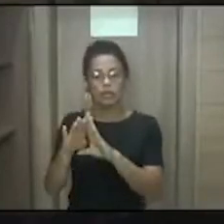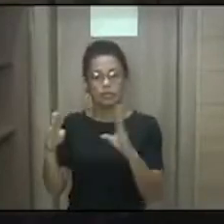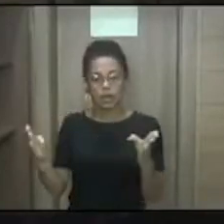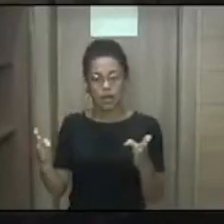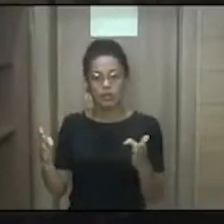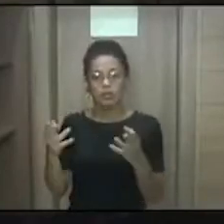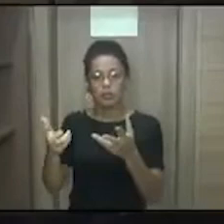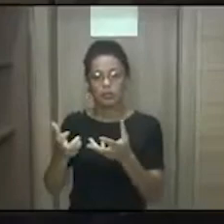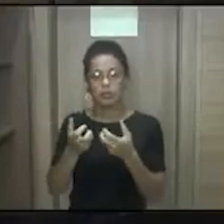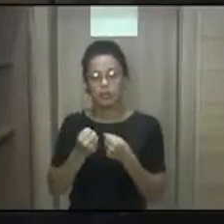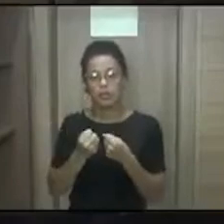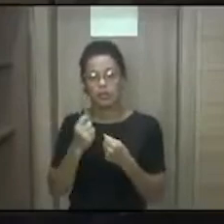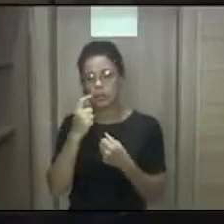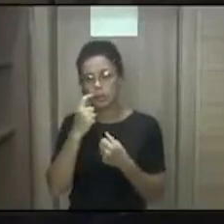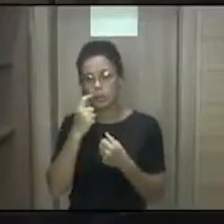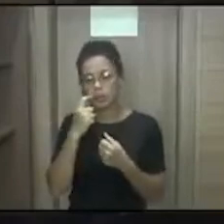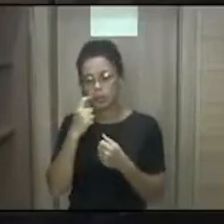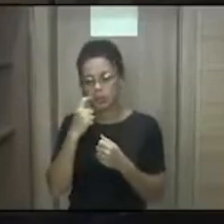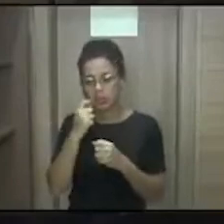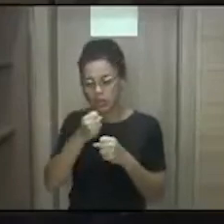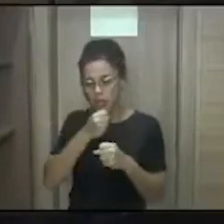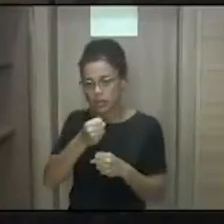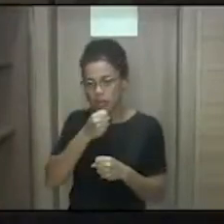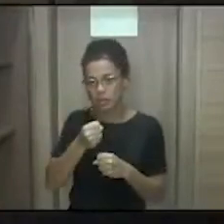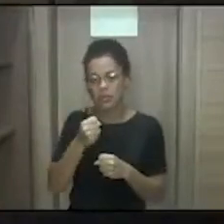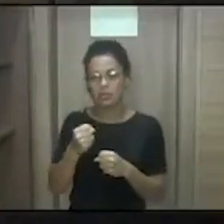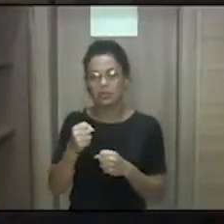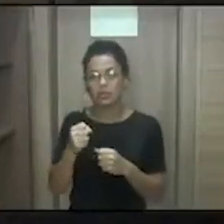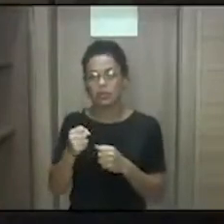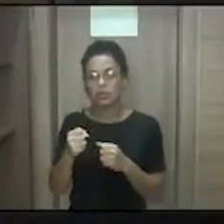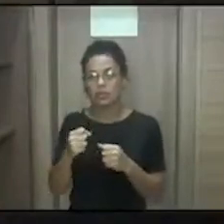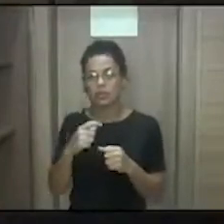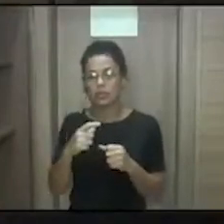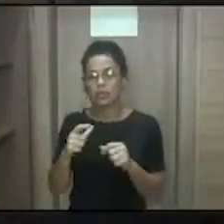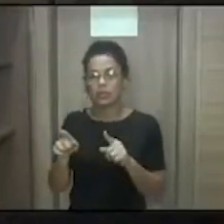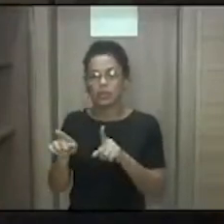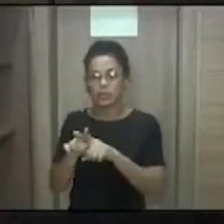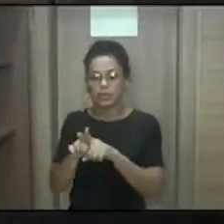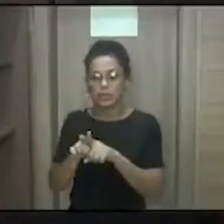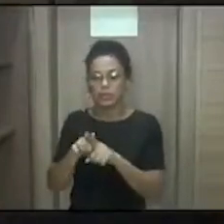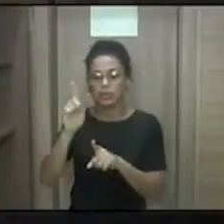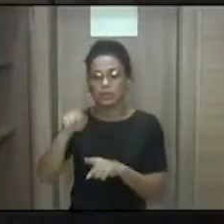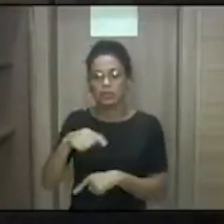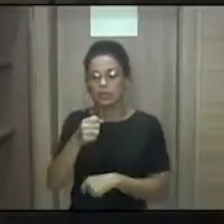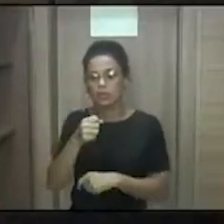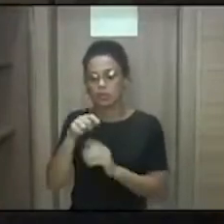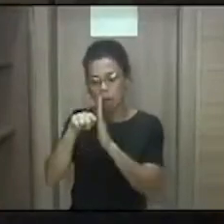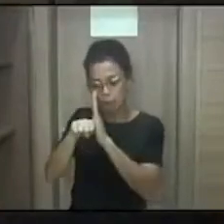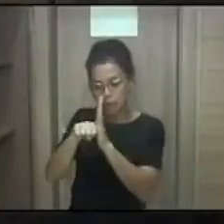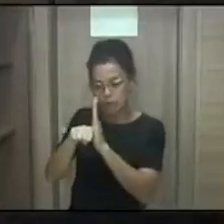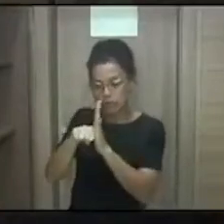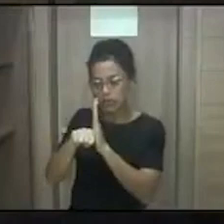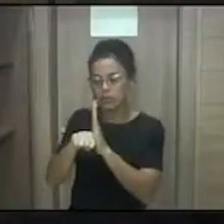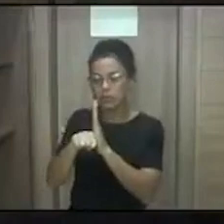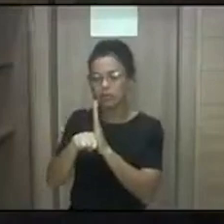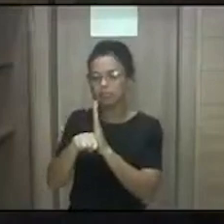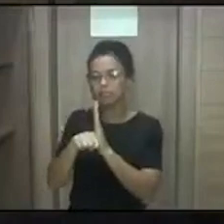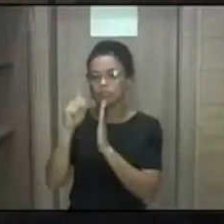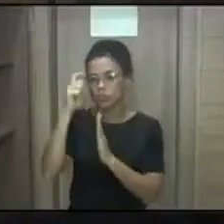recebem, eles dão entrevista, né? De maneira geral, foi realmente uma pesquisa exitosa nesse sentido,